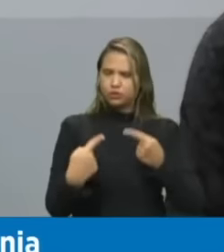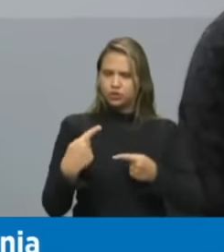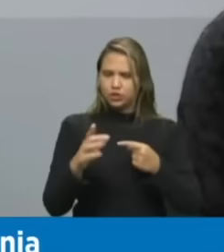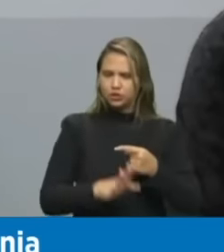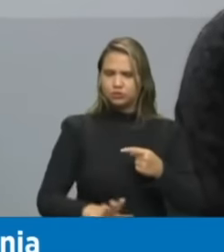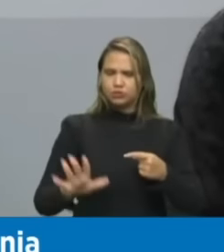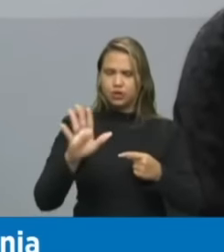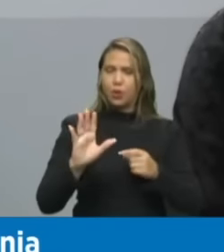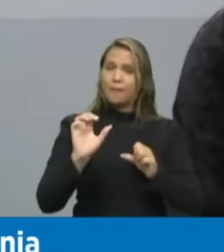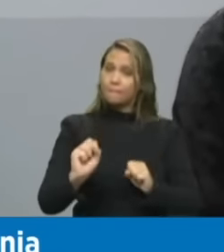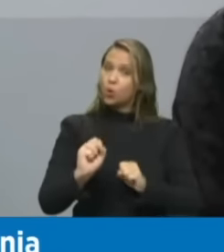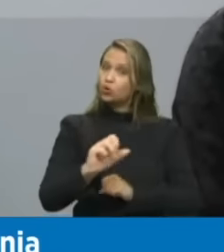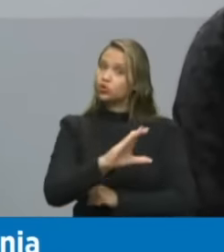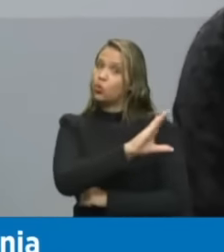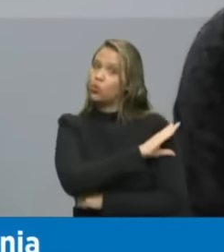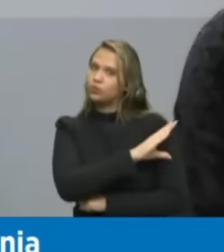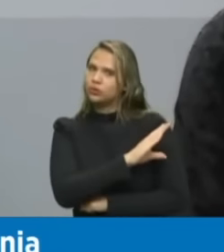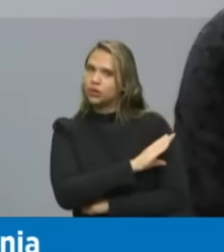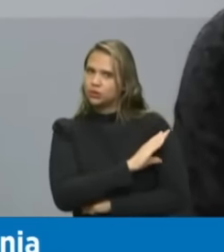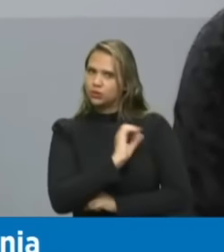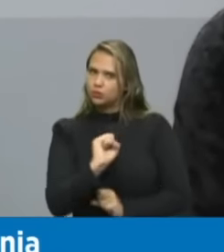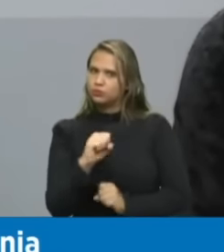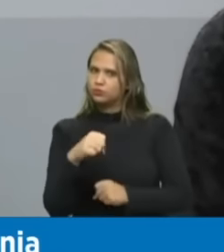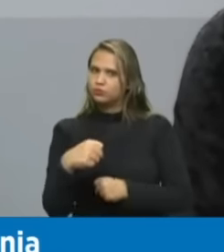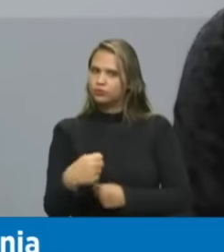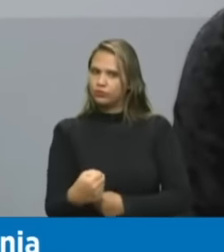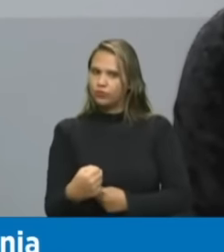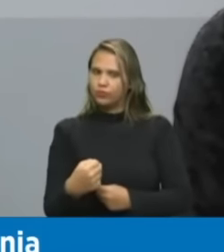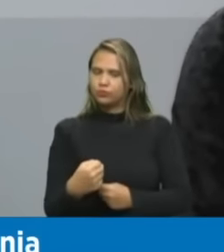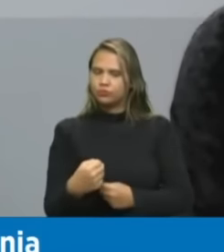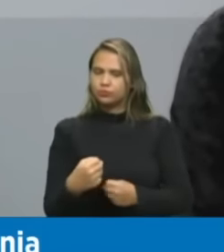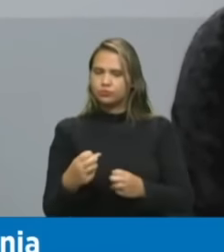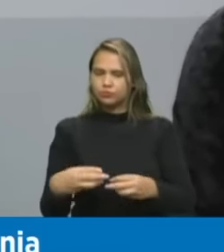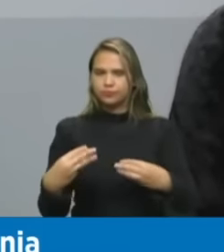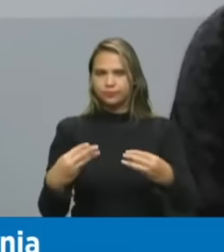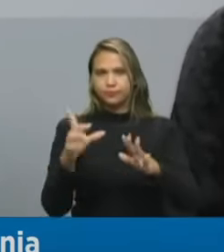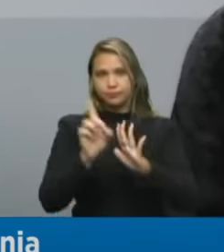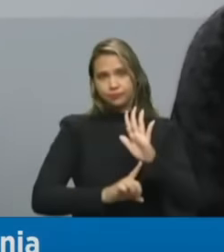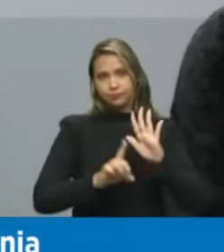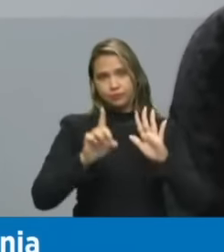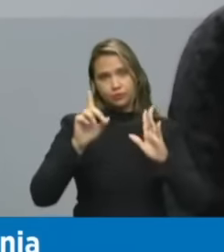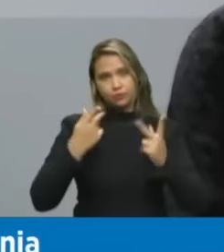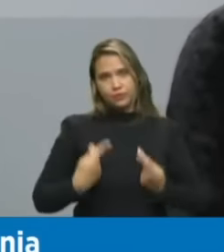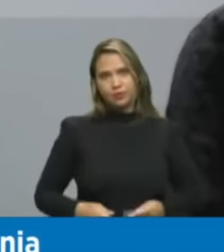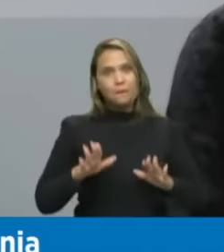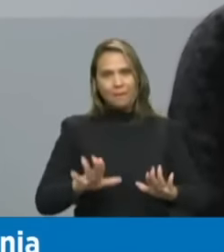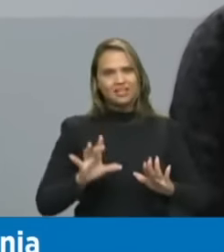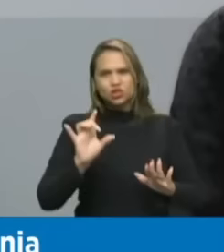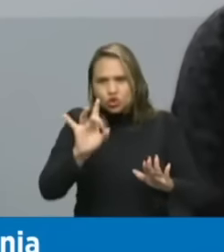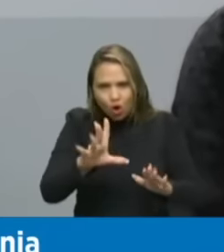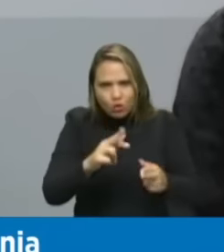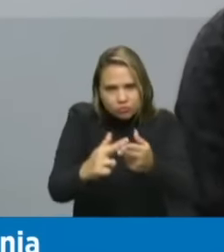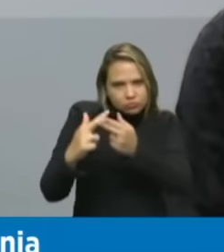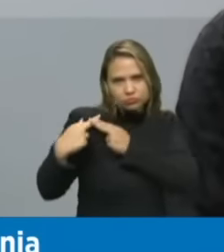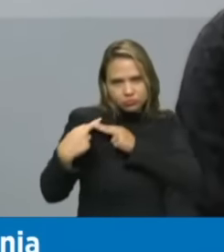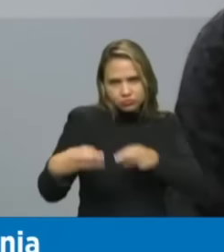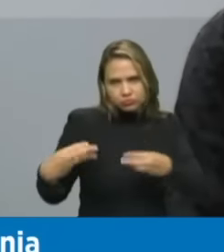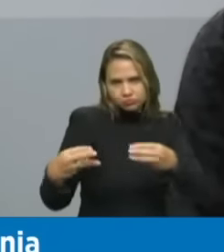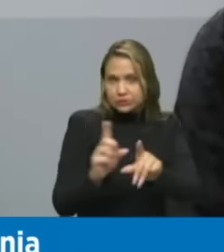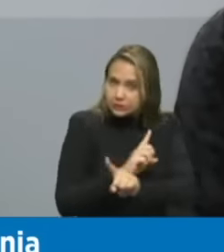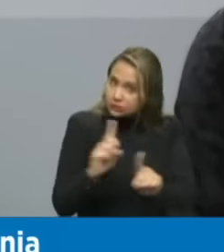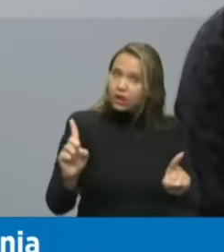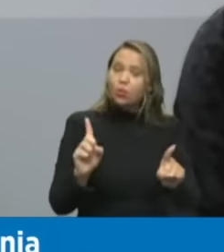ser coordenada a partir dos esforços do Ministério dos Direitos Humanos, mas não se restringe ao Ministério dos Direitos Humanos. Todas as instituições do Estado brasileiro